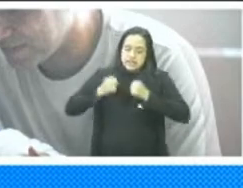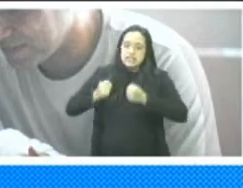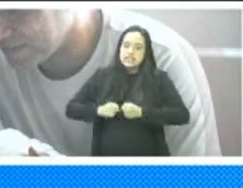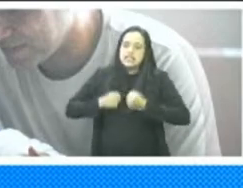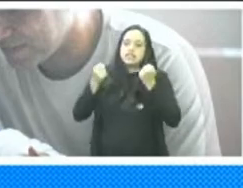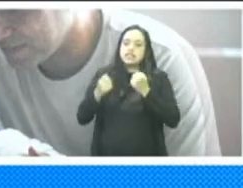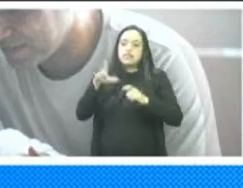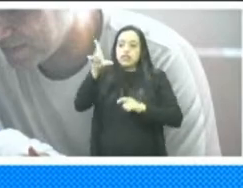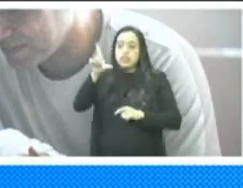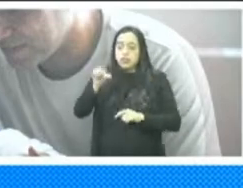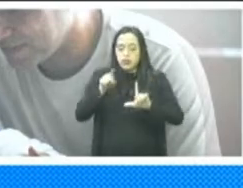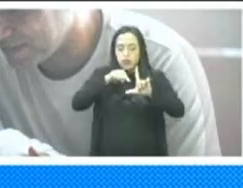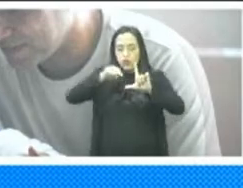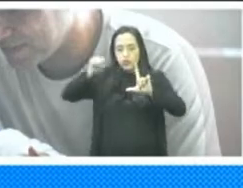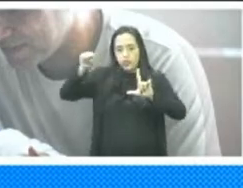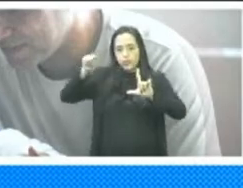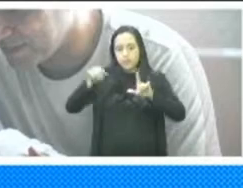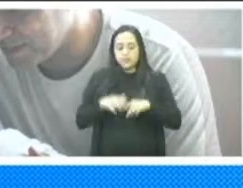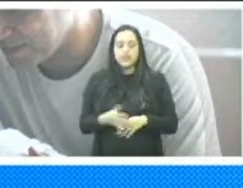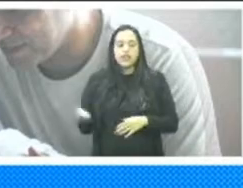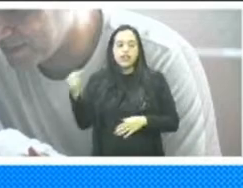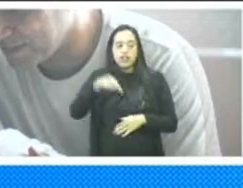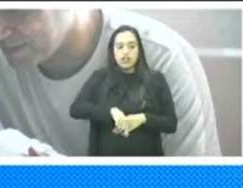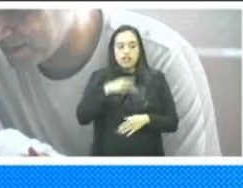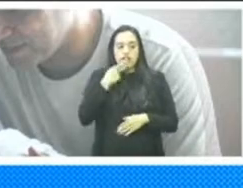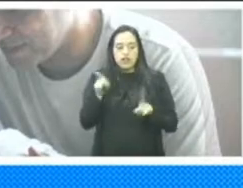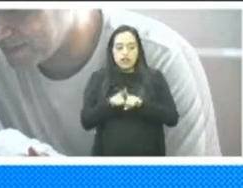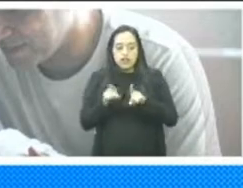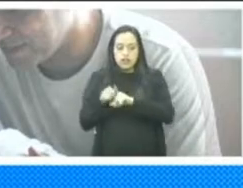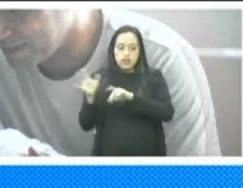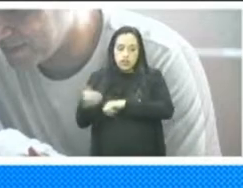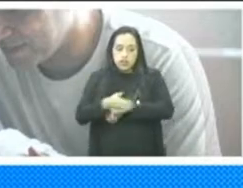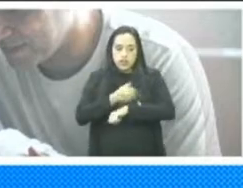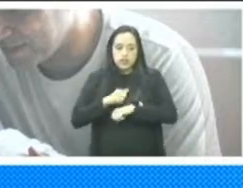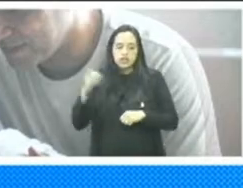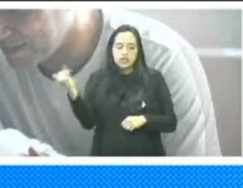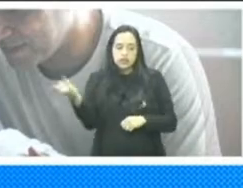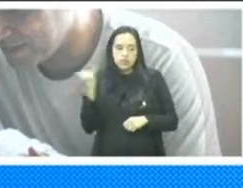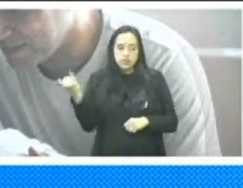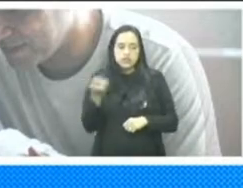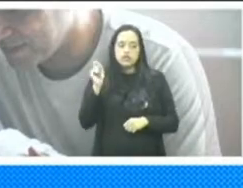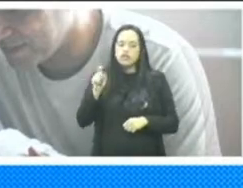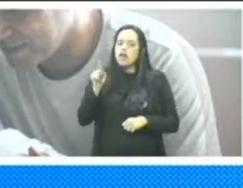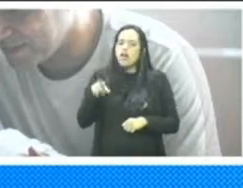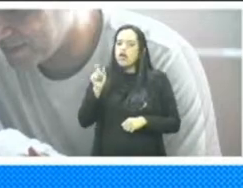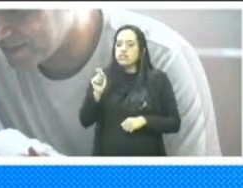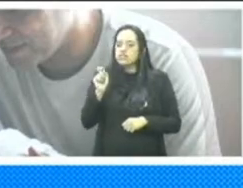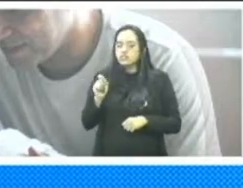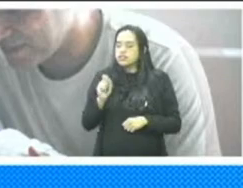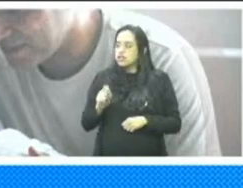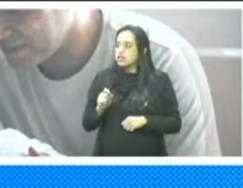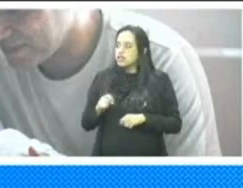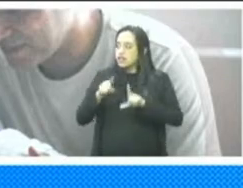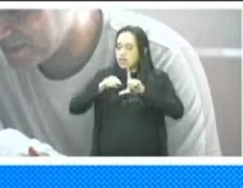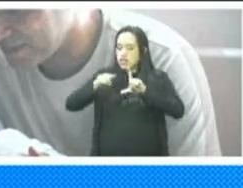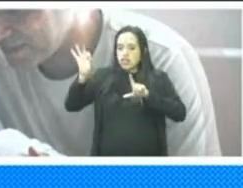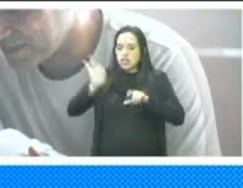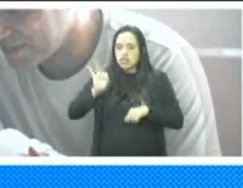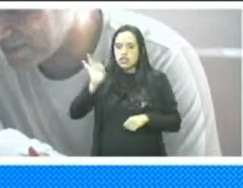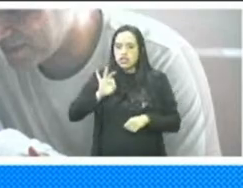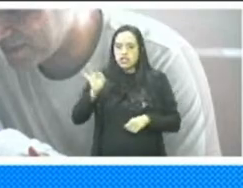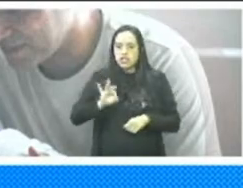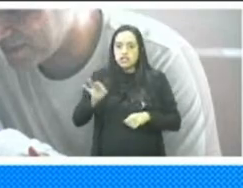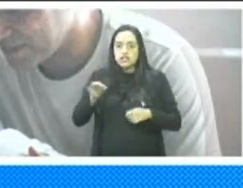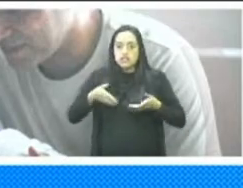da mortalidade. E aí eu trago também um dado que é muito importante, que é a taxa de prematuridade